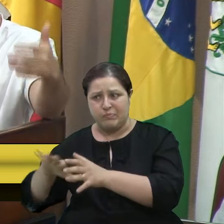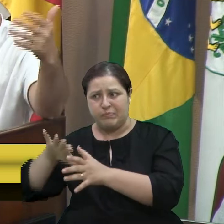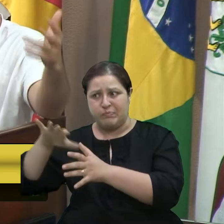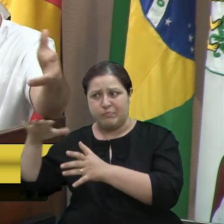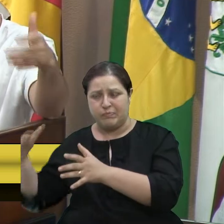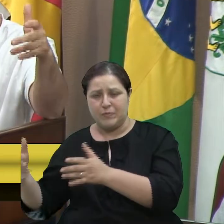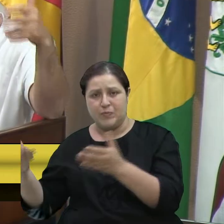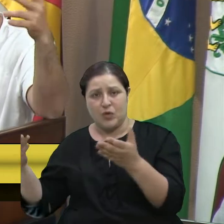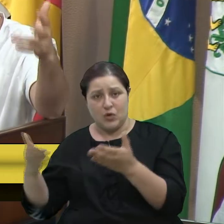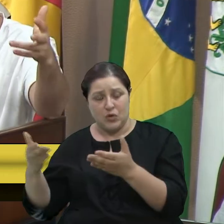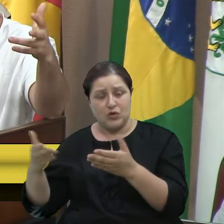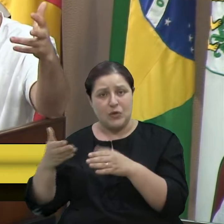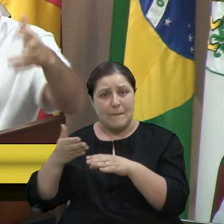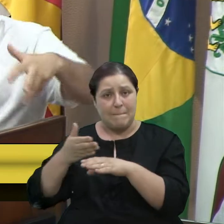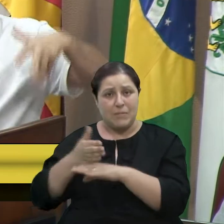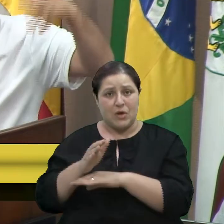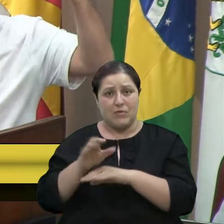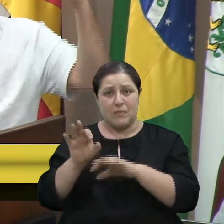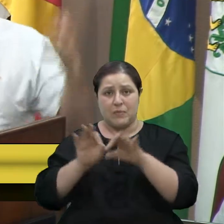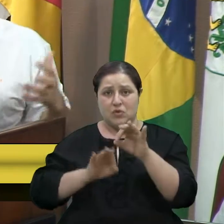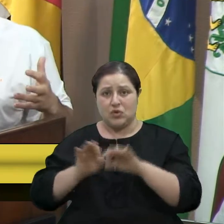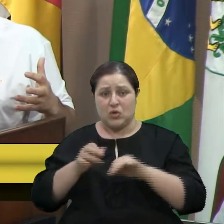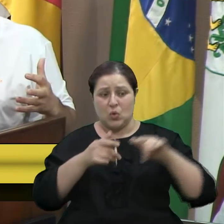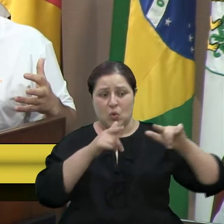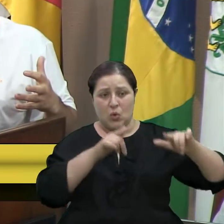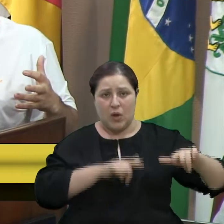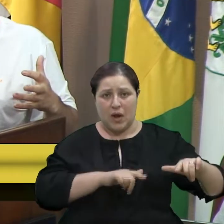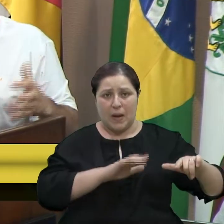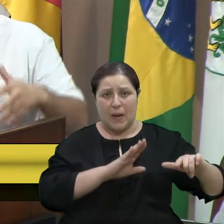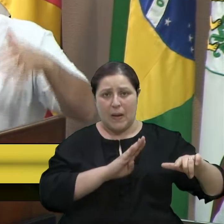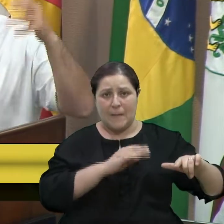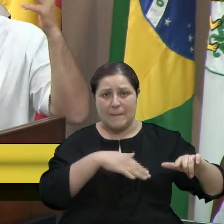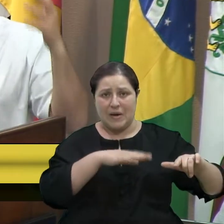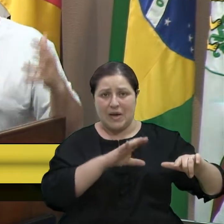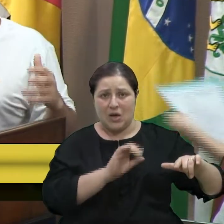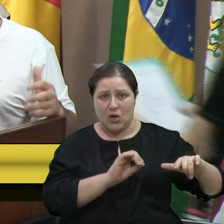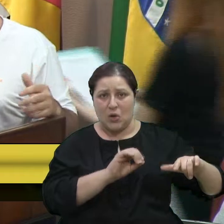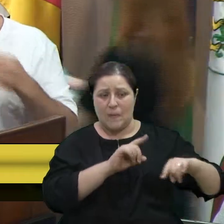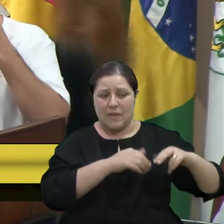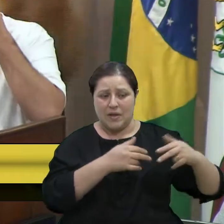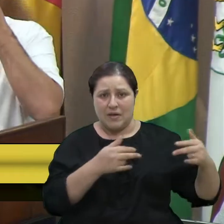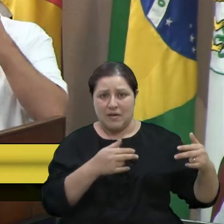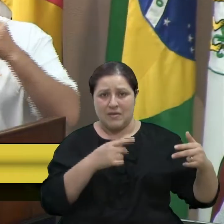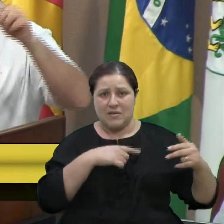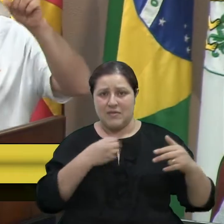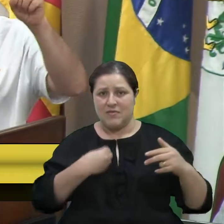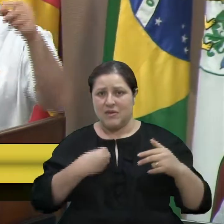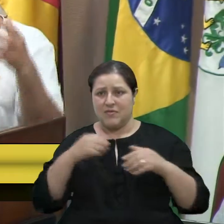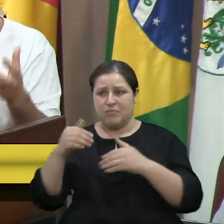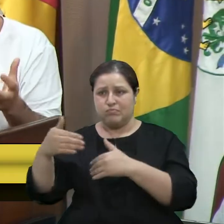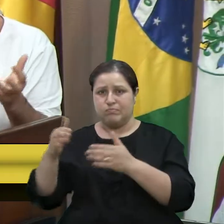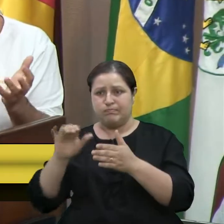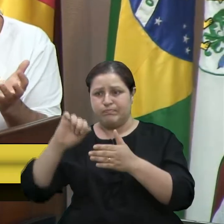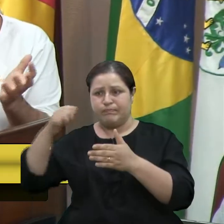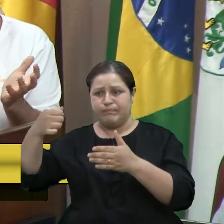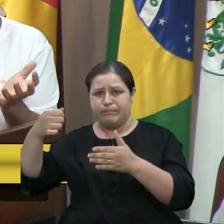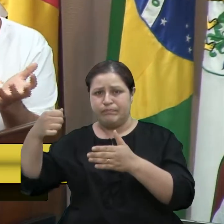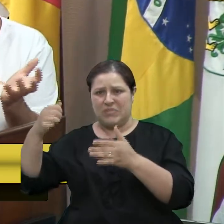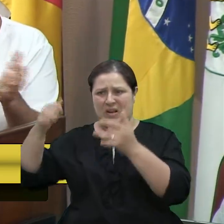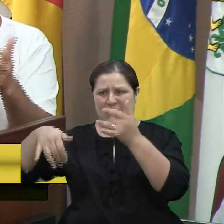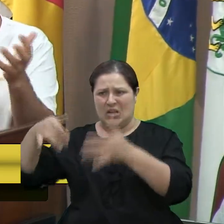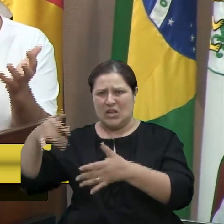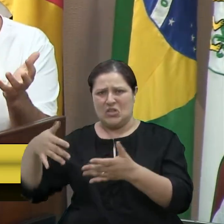banco de materiais, mas os lixões estão aí, os containers estão quebrados, daí, como o